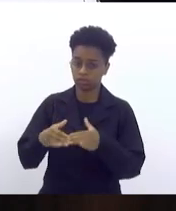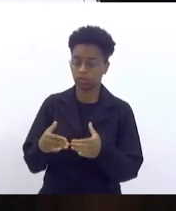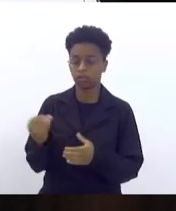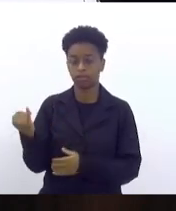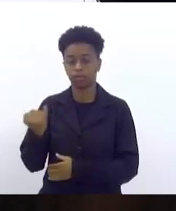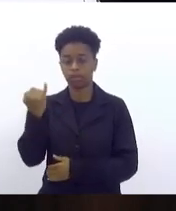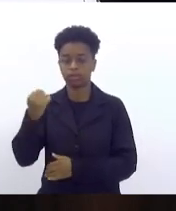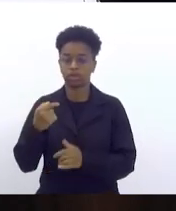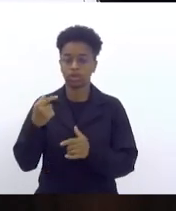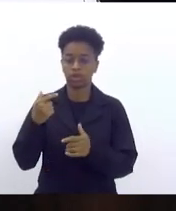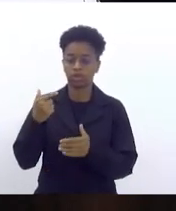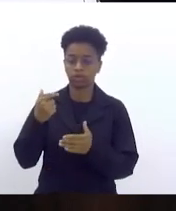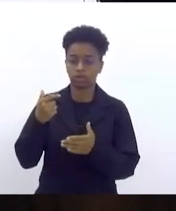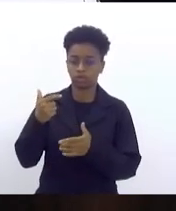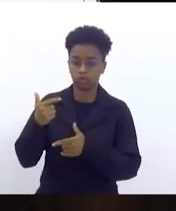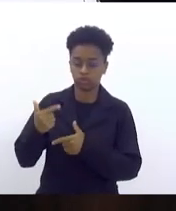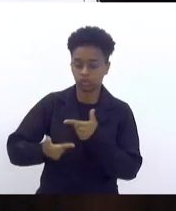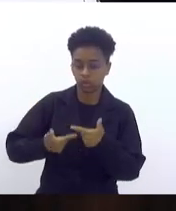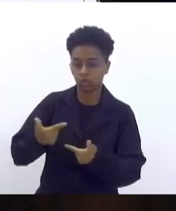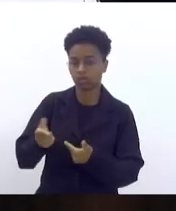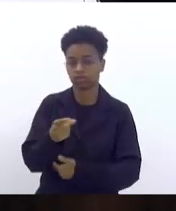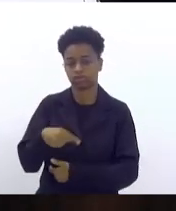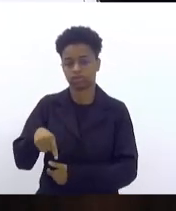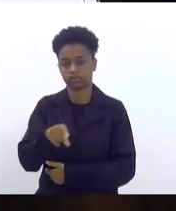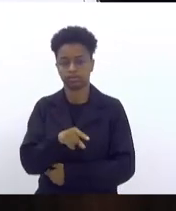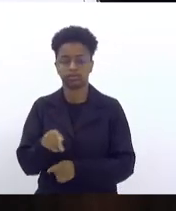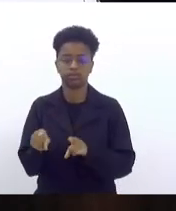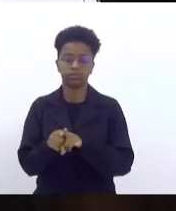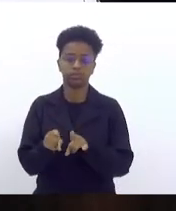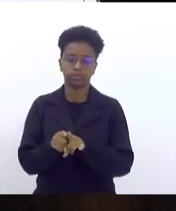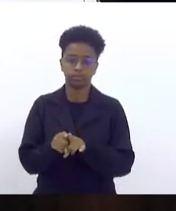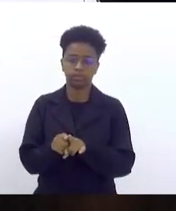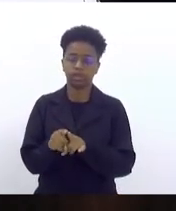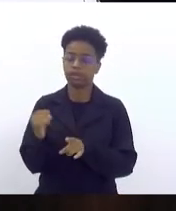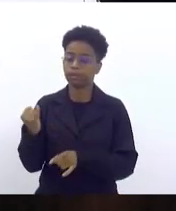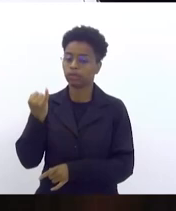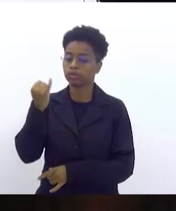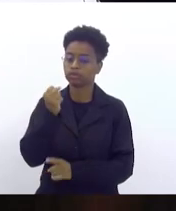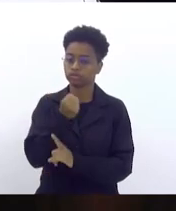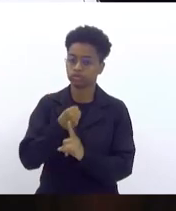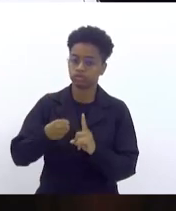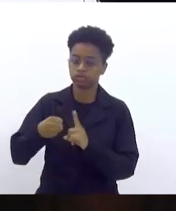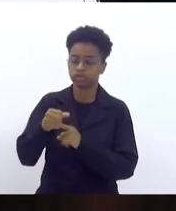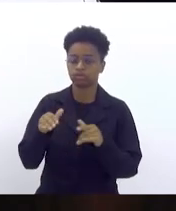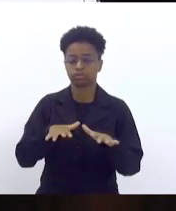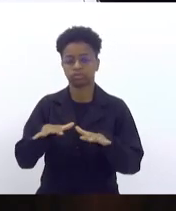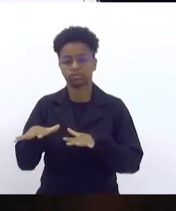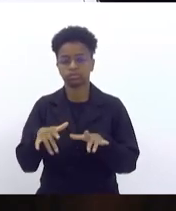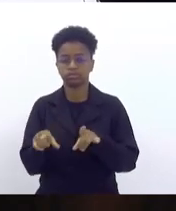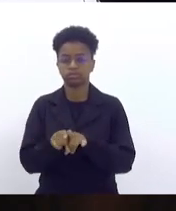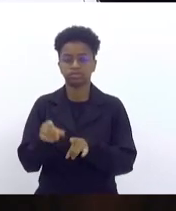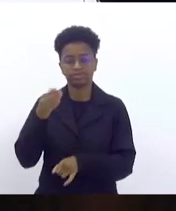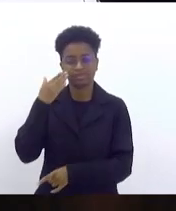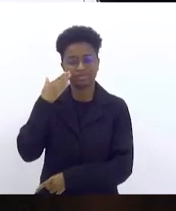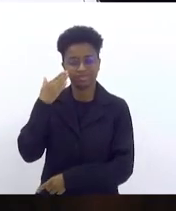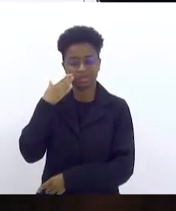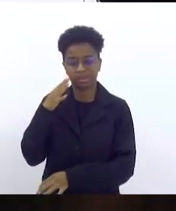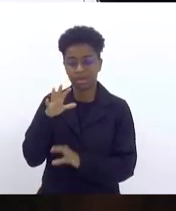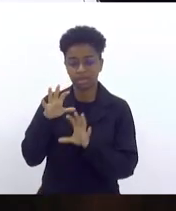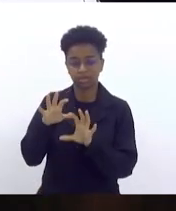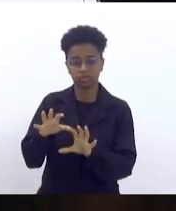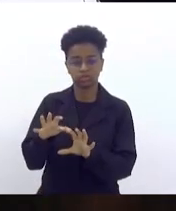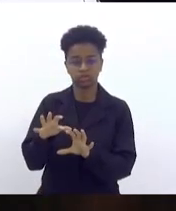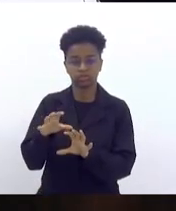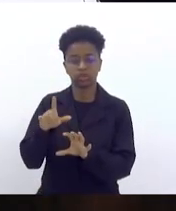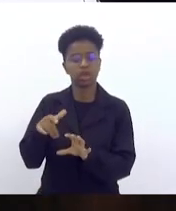da luta de vossa excelência e o quão a sociedade tem que se mobilizar e tomar conhecimento de que isso é uma